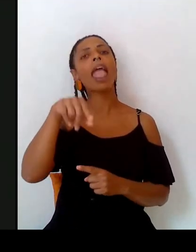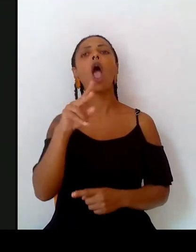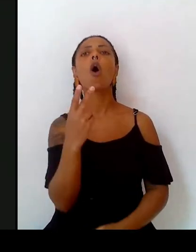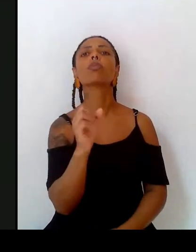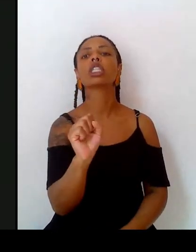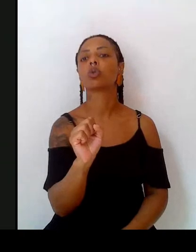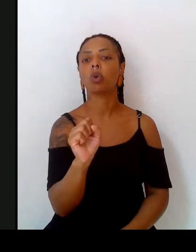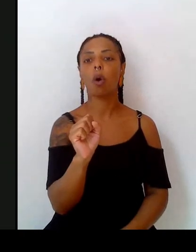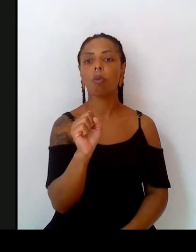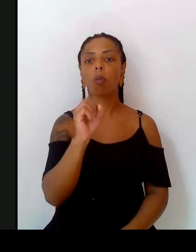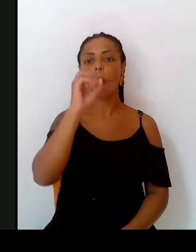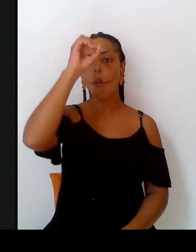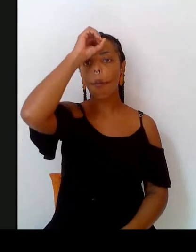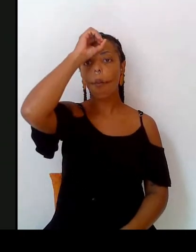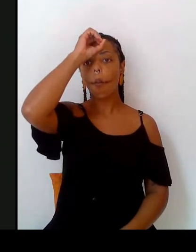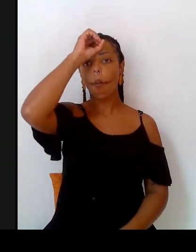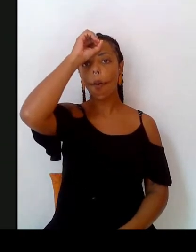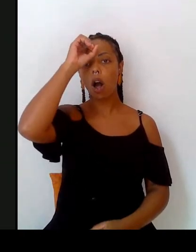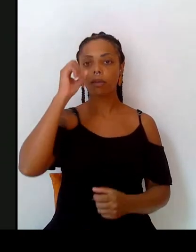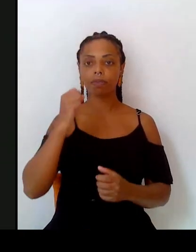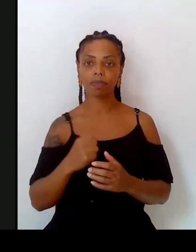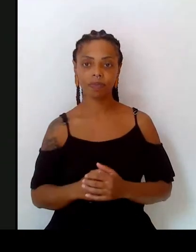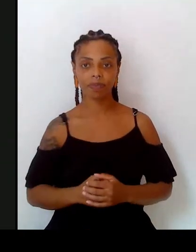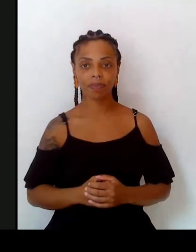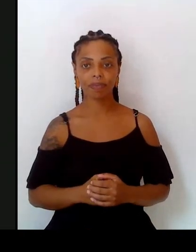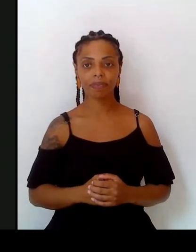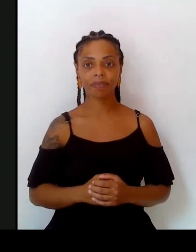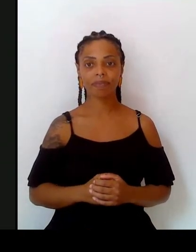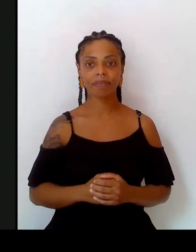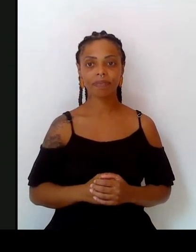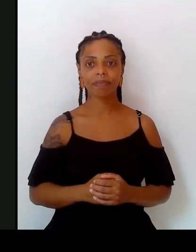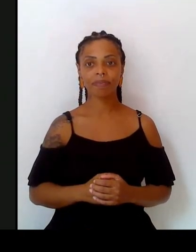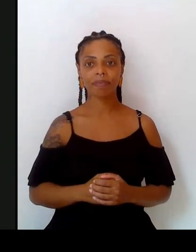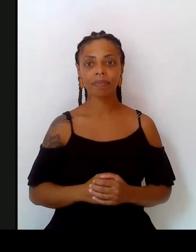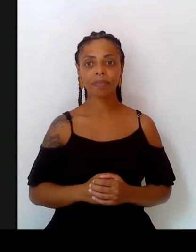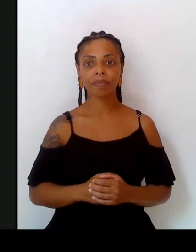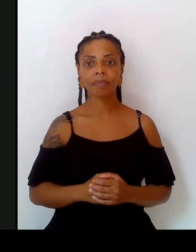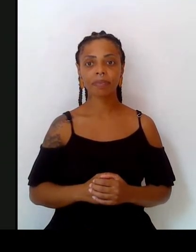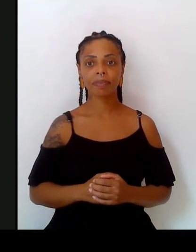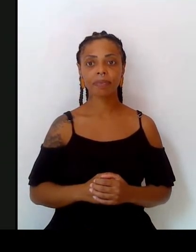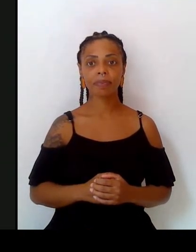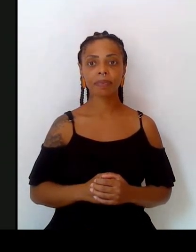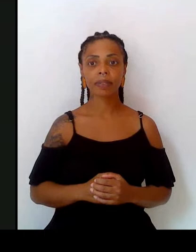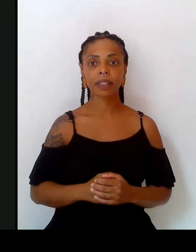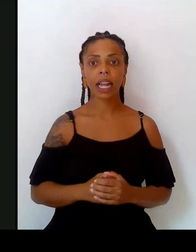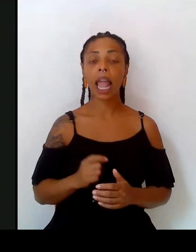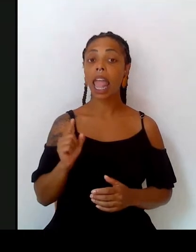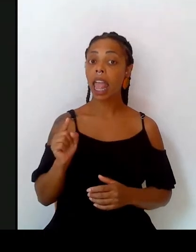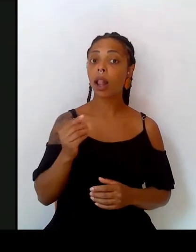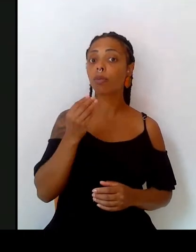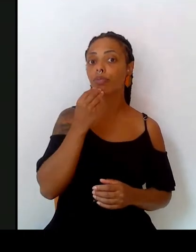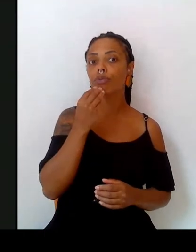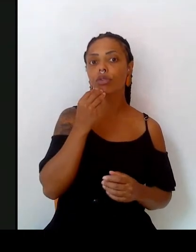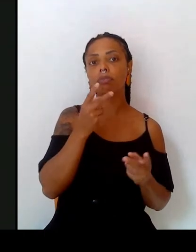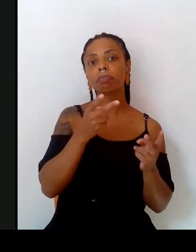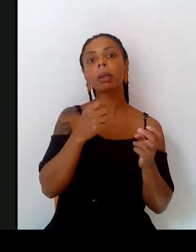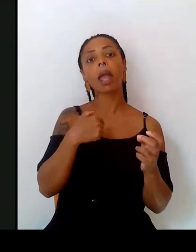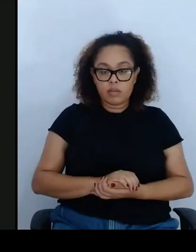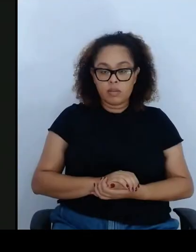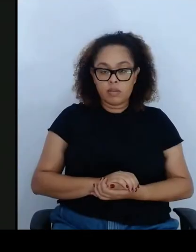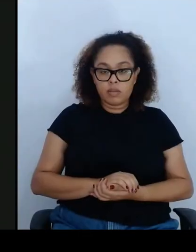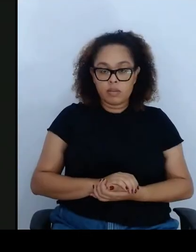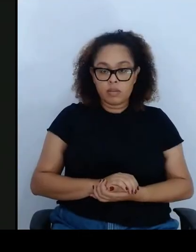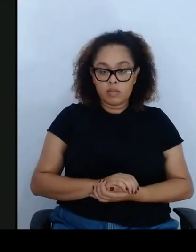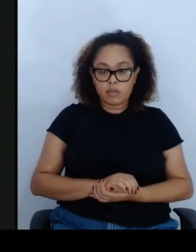ou como cuerher mas ele teria identificado Aquelas imagens como um ato que ele mesmo tinha praticado antes